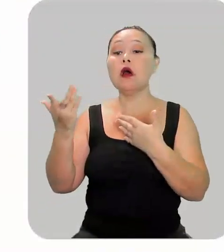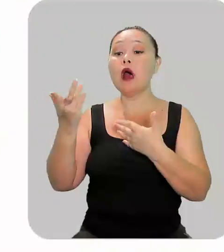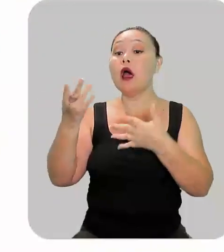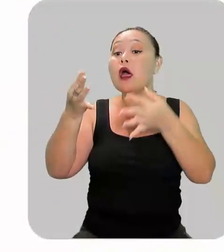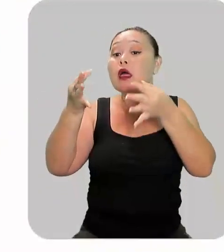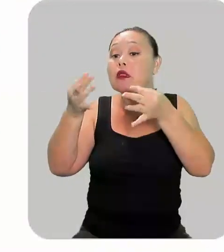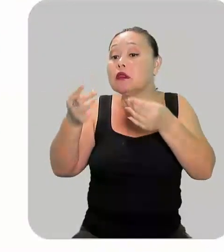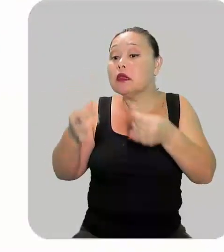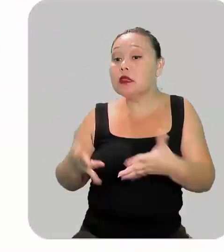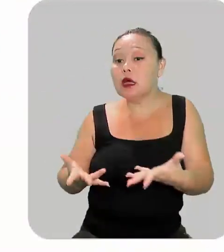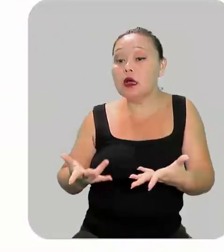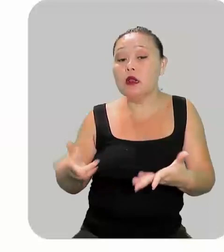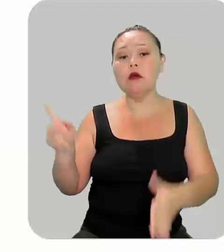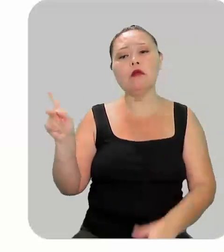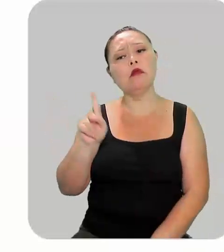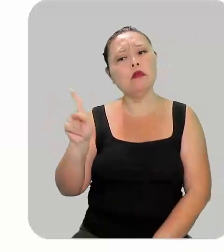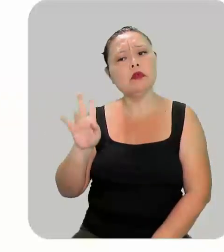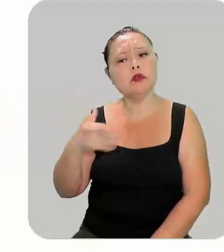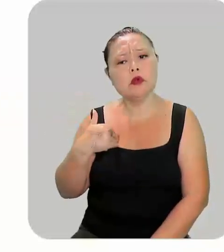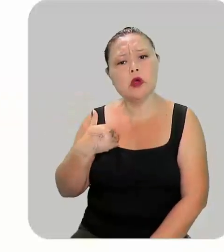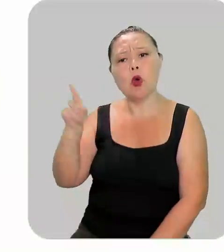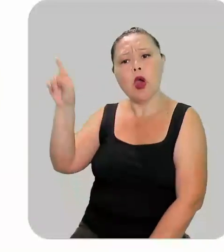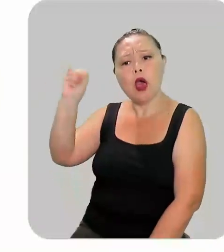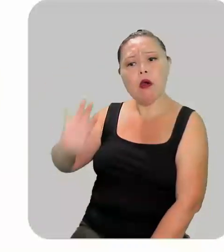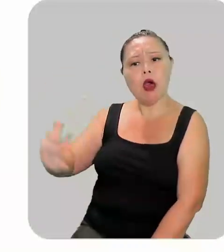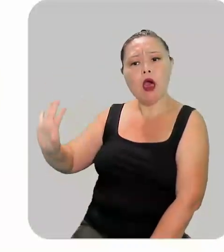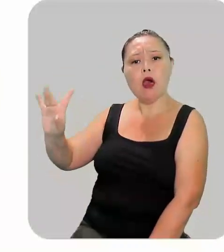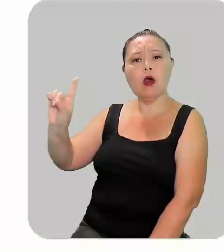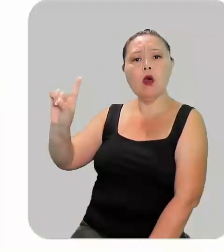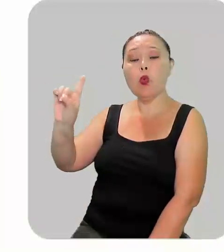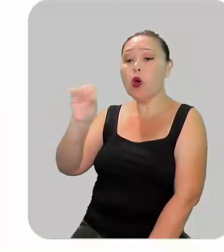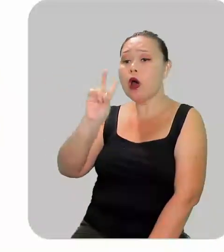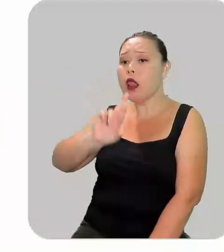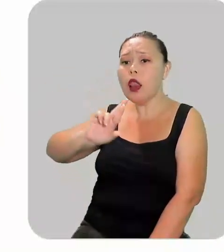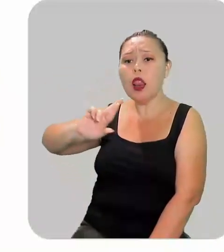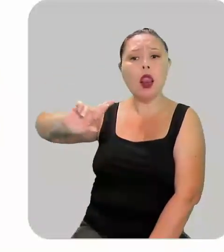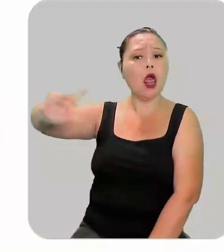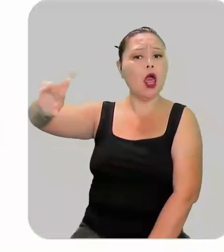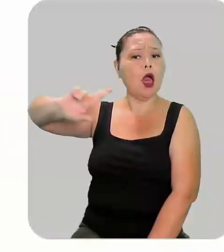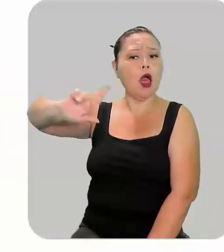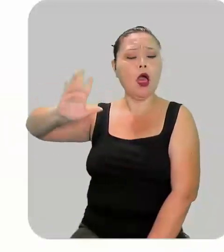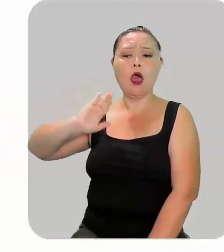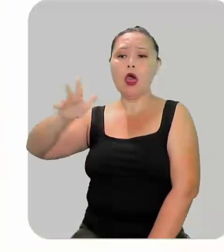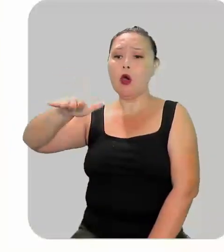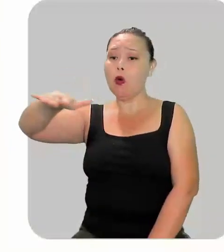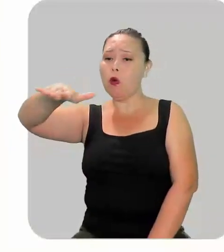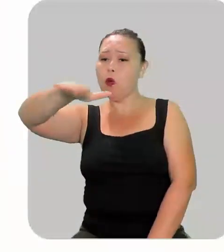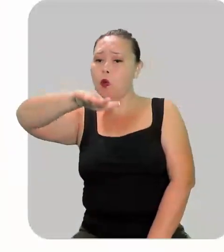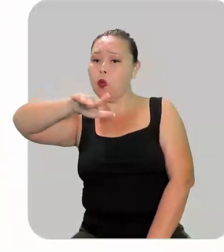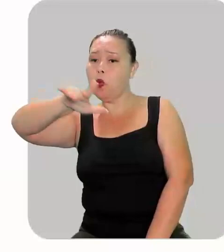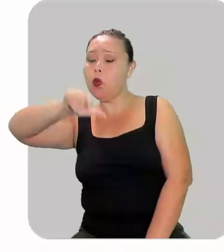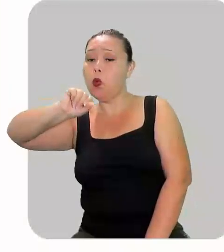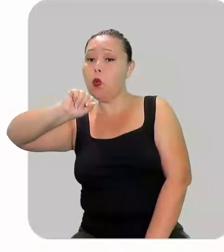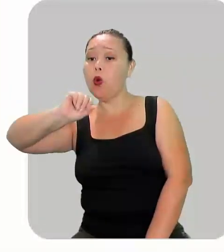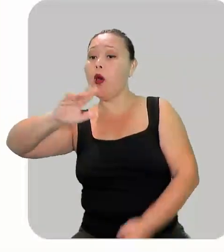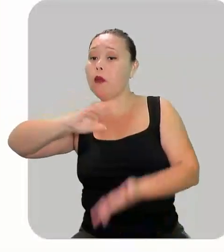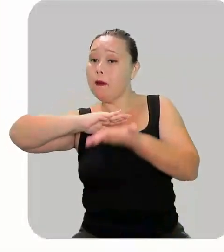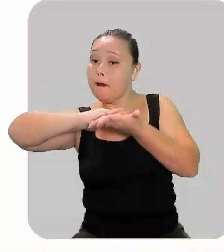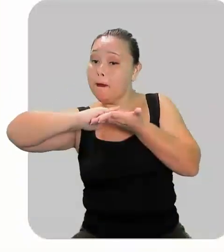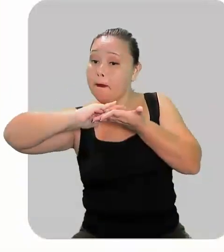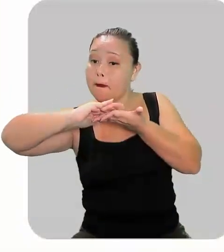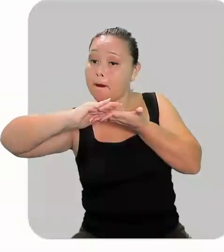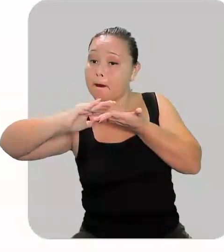o detalhe. Professor, mas essa figura não é uma figura espacial, é uma figura